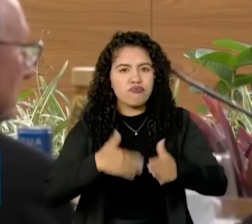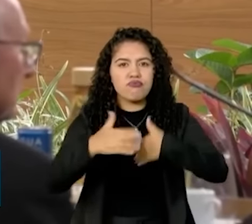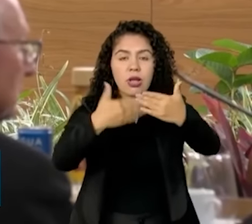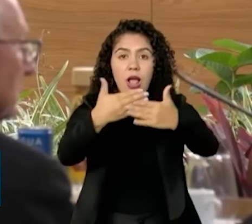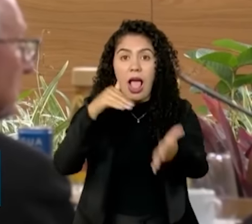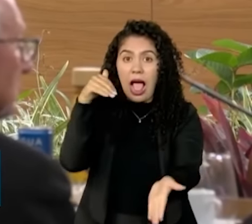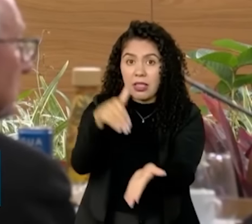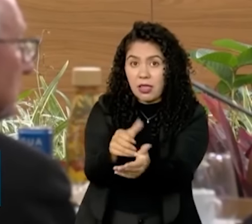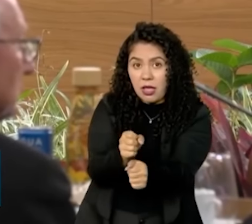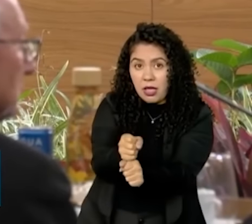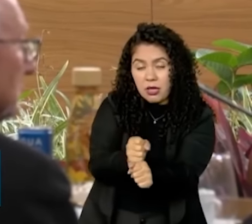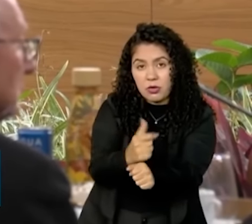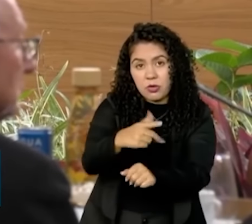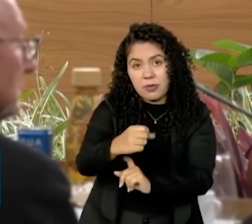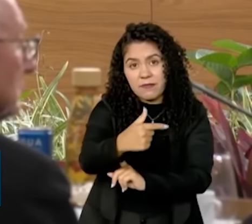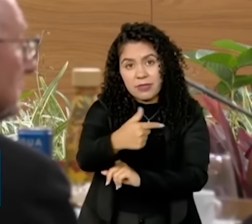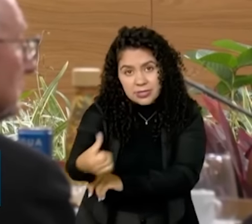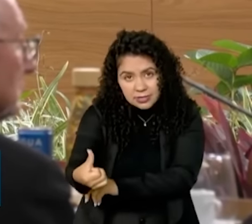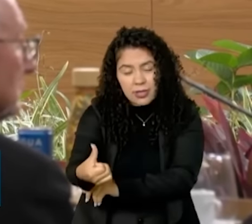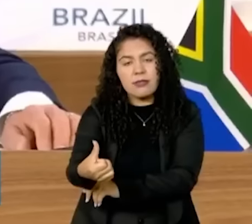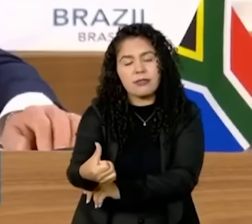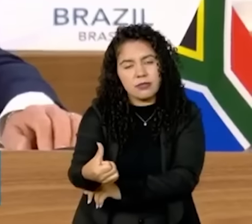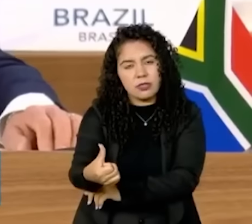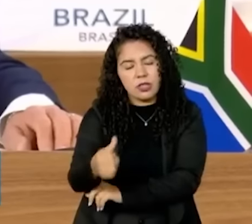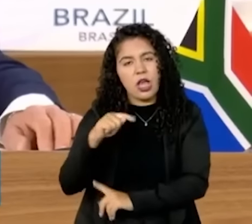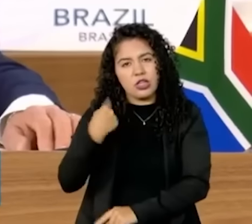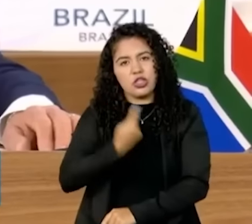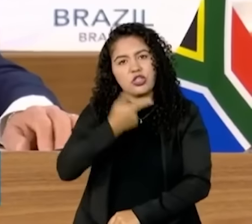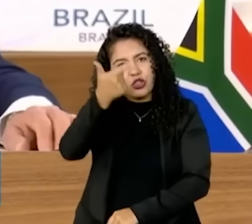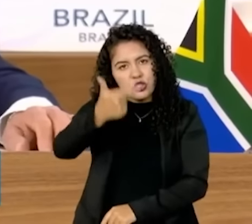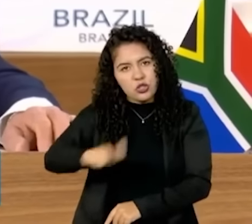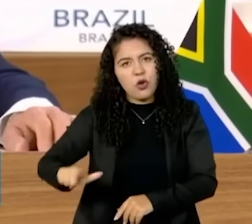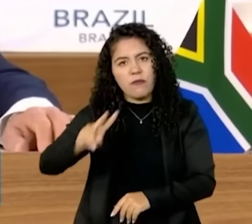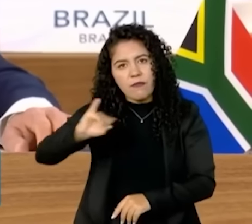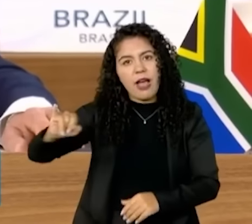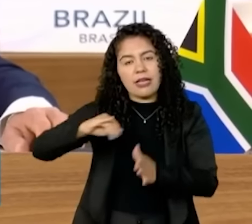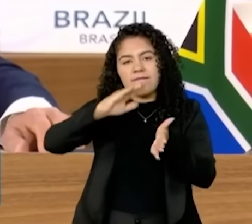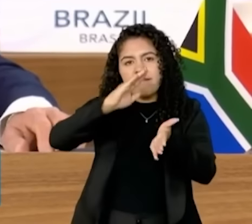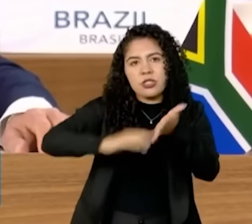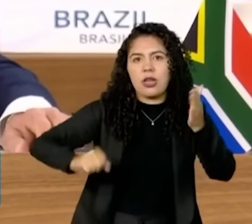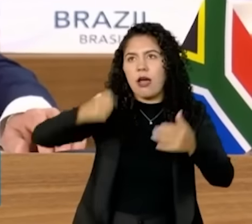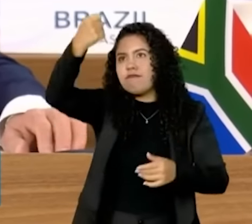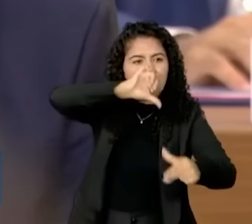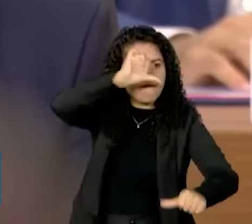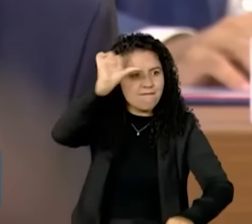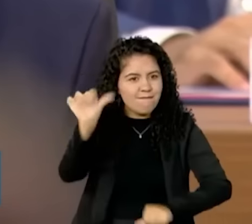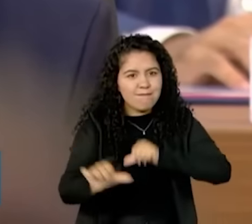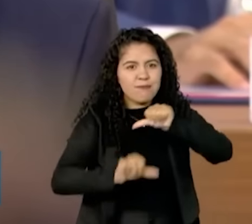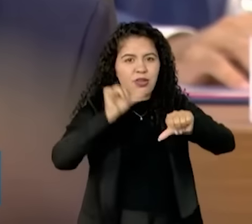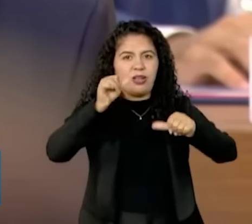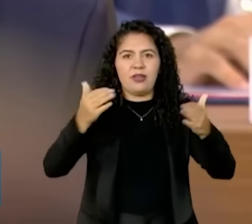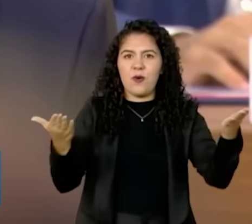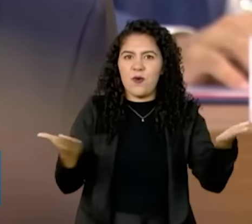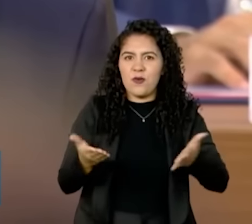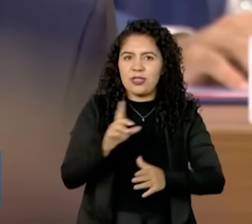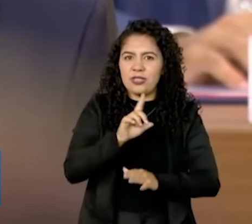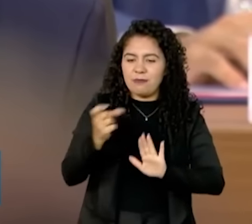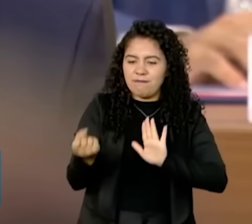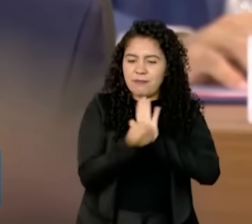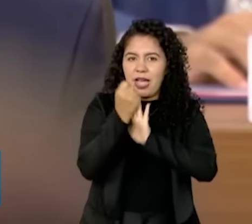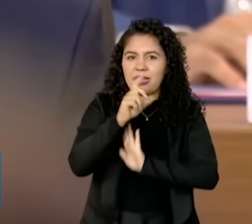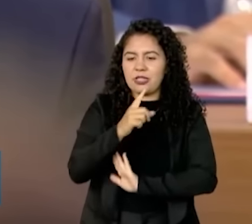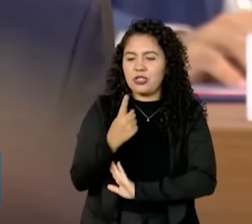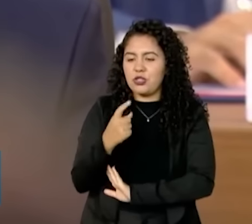O Brasil lançou nesta segunda, no G20, a Aliança Global contra a Fome e a Pobreza, a principal iniciativa do governo Lula na cúpula